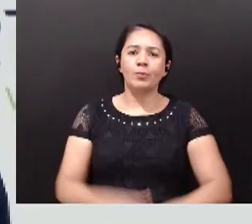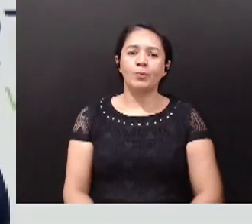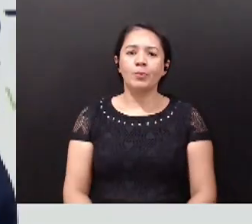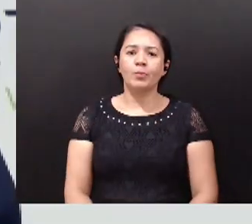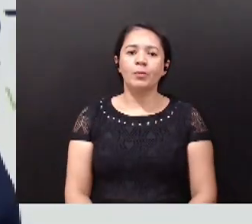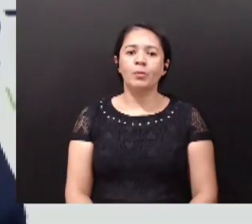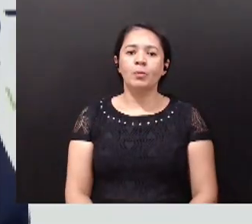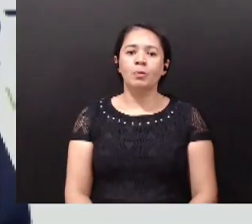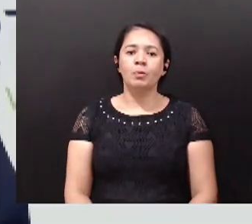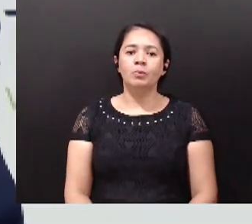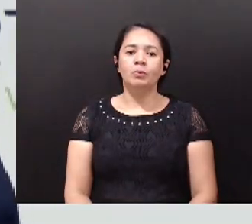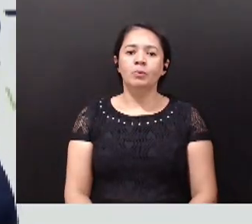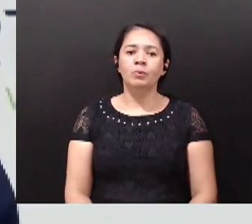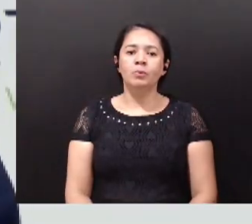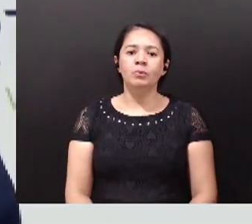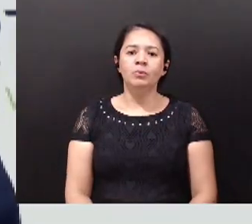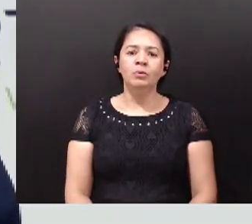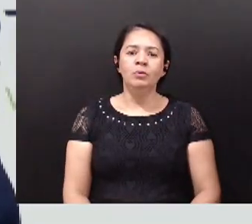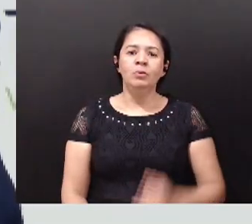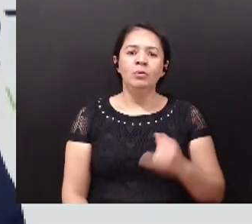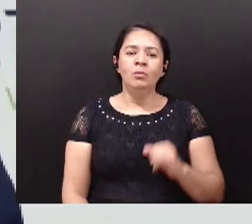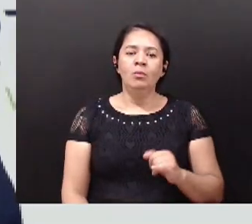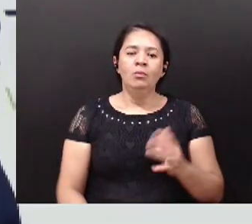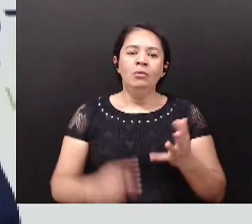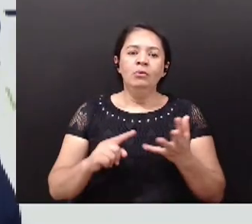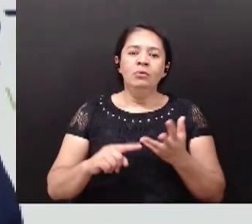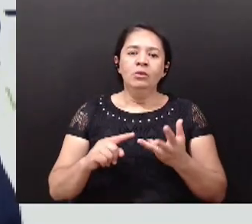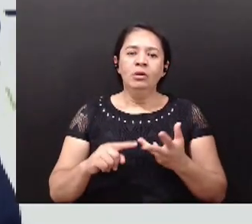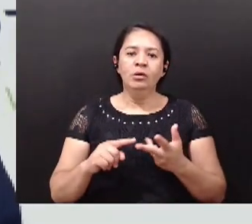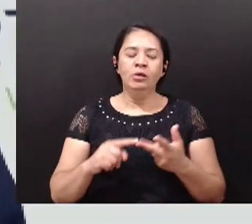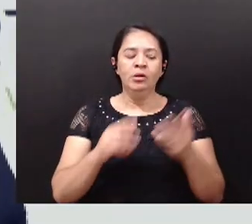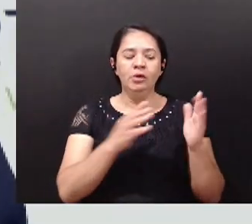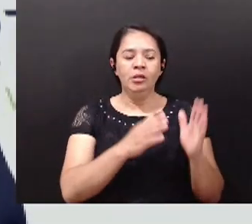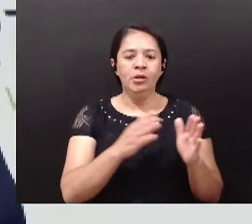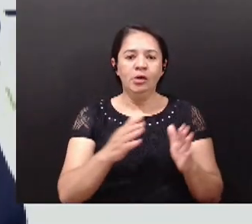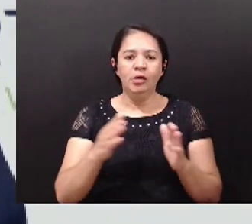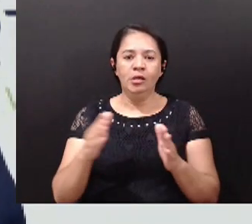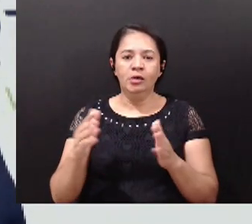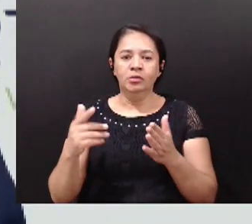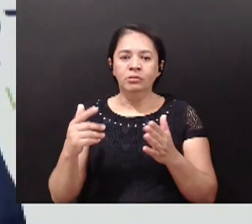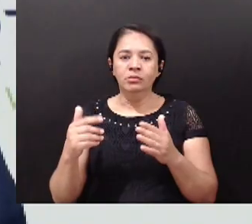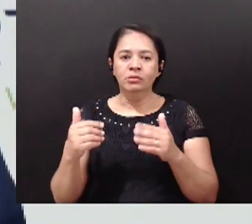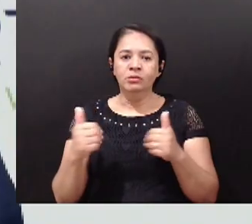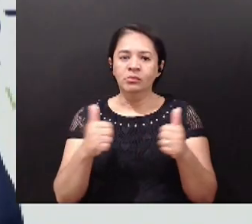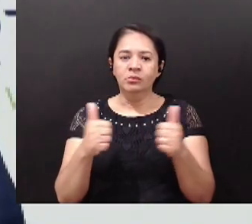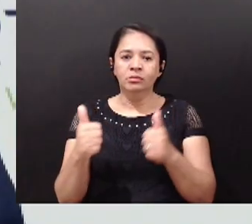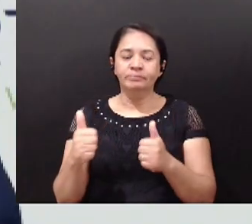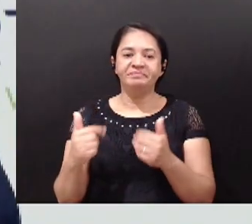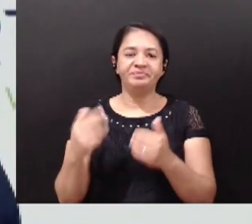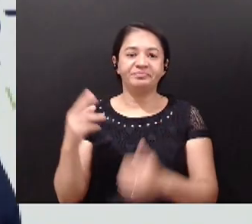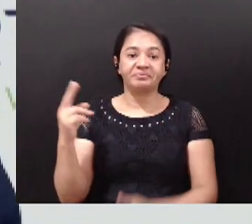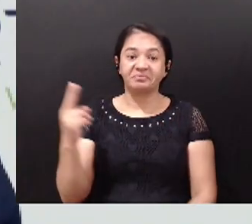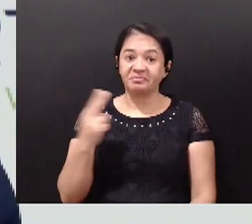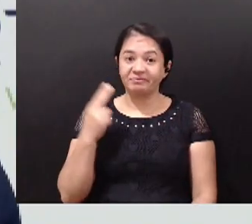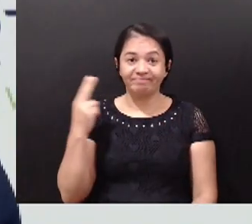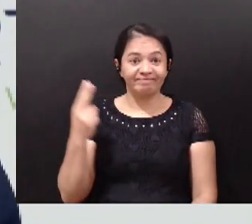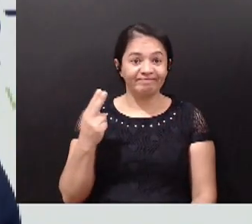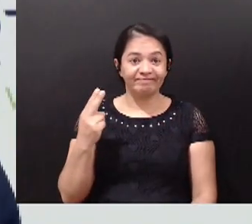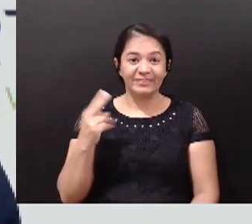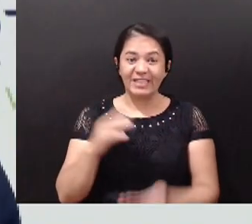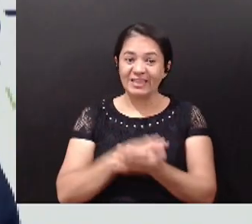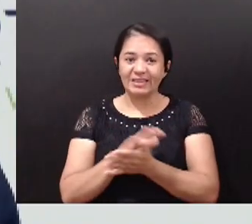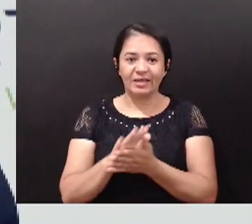Então, tendo passado por todas essas etapas amigáveis e nada resolveu, aí sim é a hora